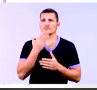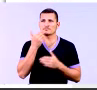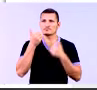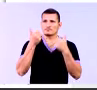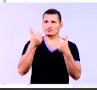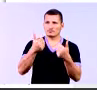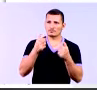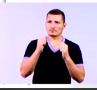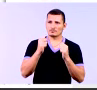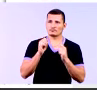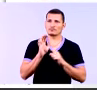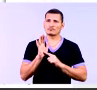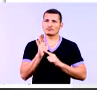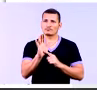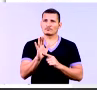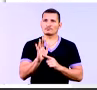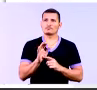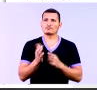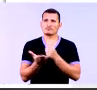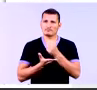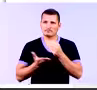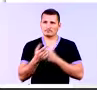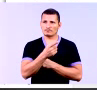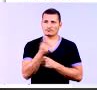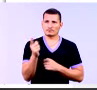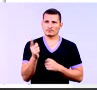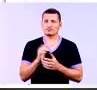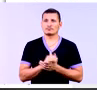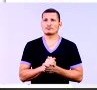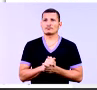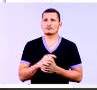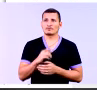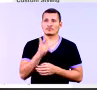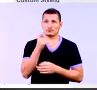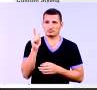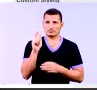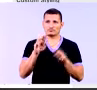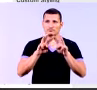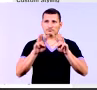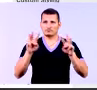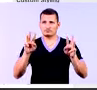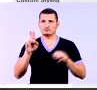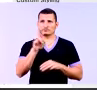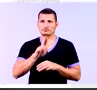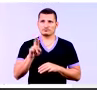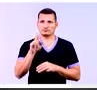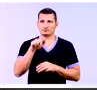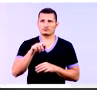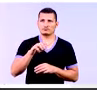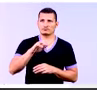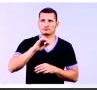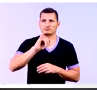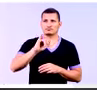melhorar e podem servir de base para os experimentos de vocês. Um outro site útil é o jQuery